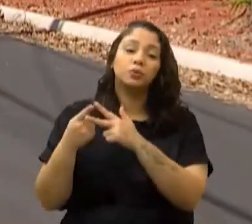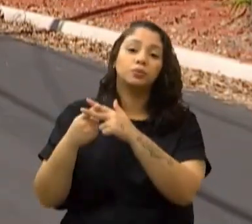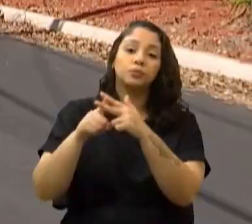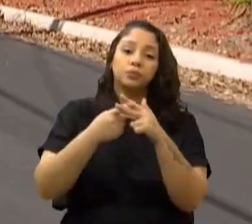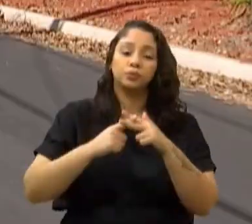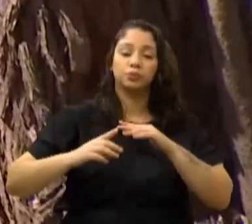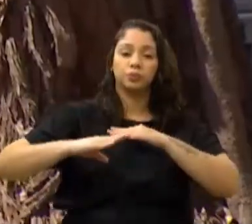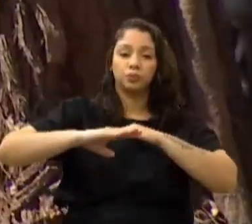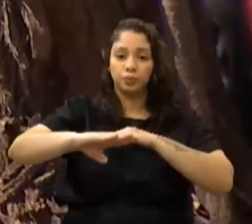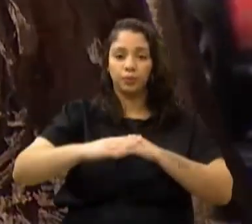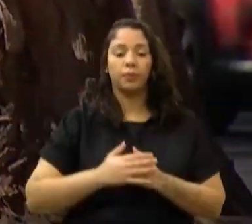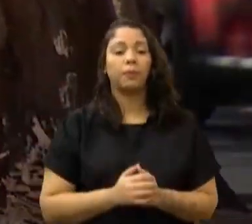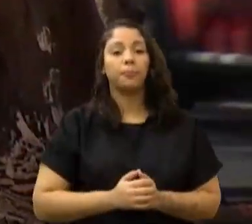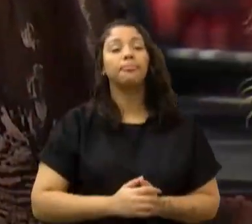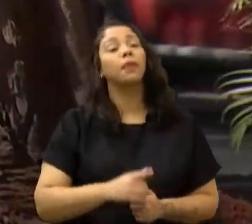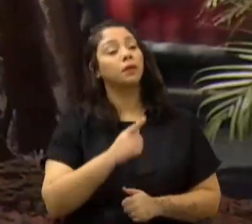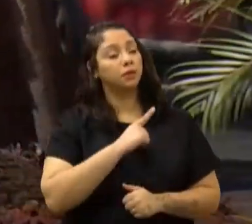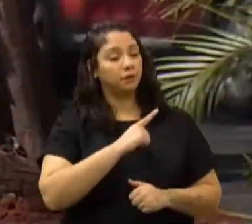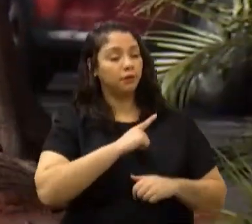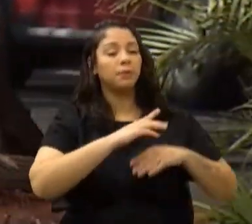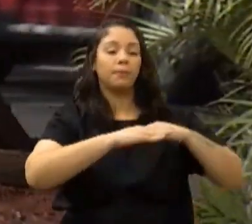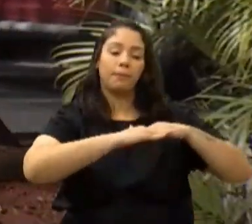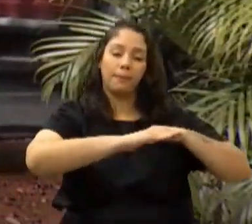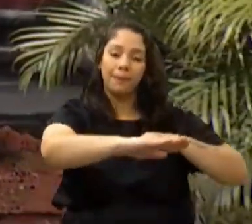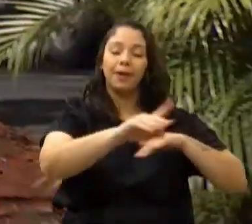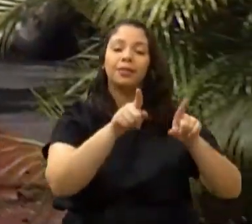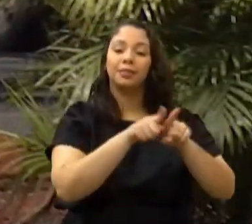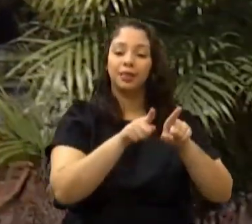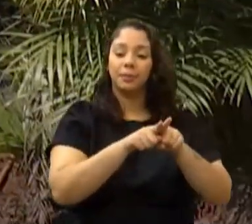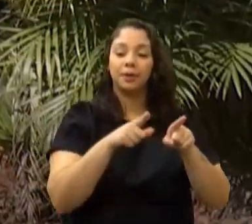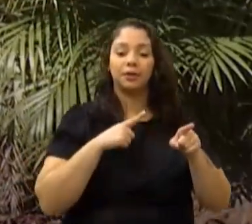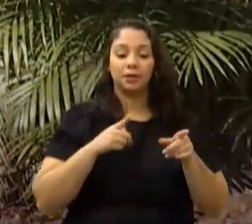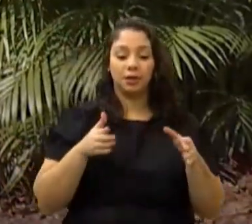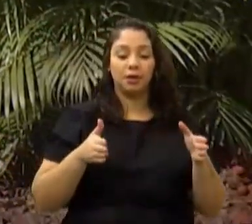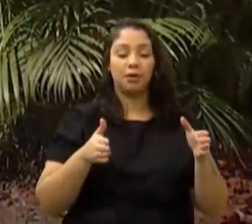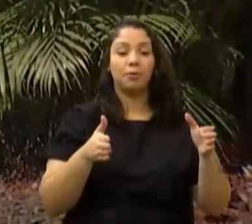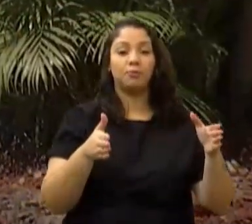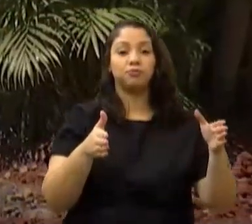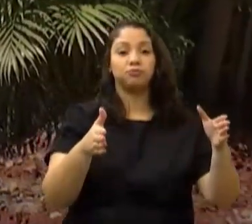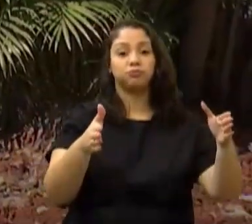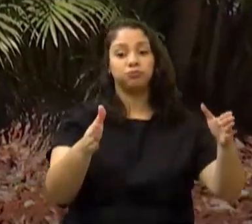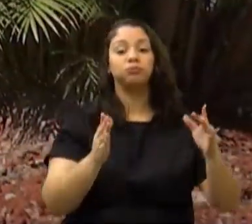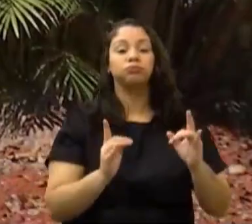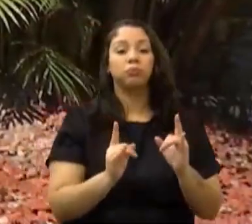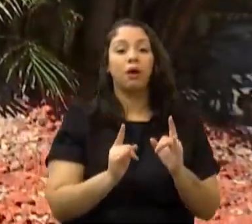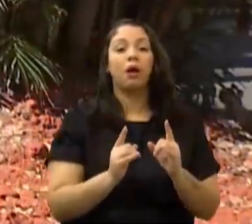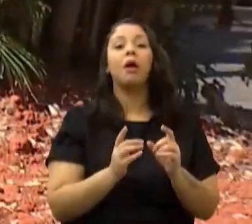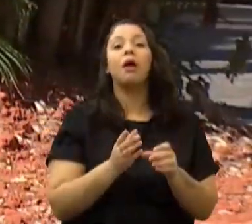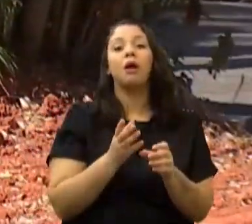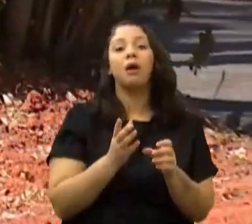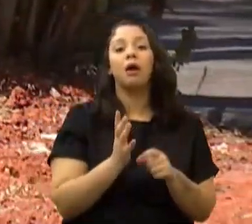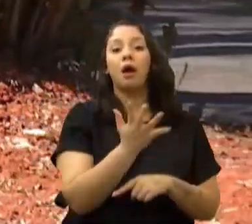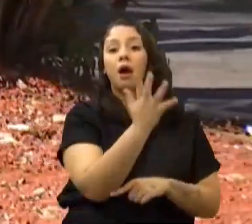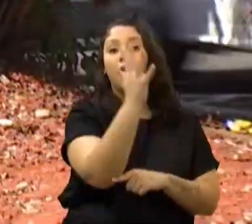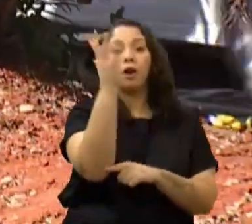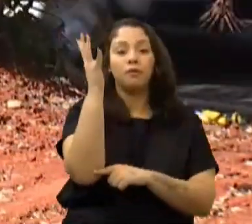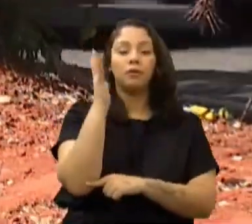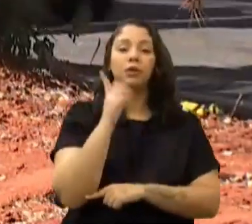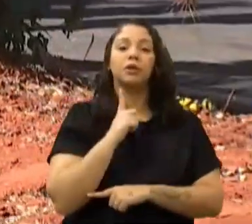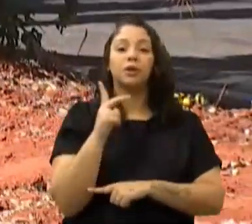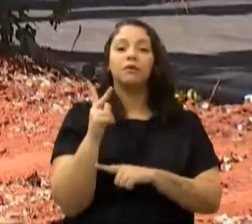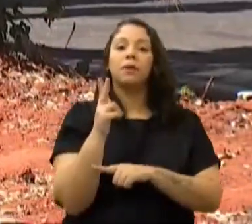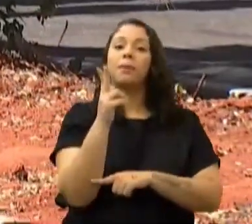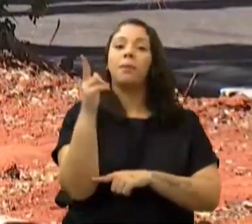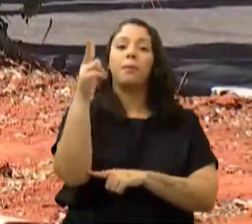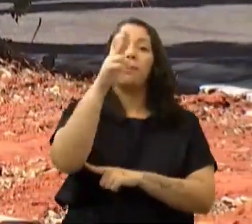recapeamento está sendo feito Além da pavimentação o canteiro central recebeu alargamento as árvores foram podadas garantindo